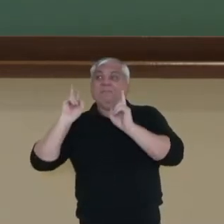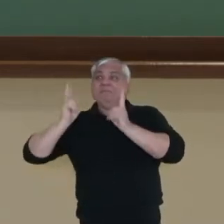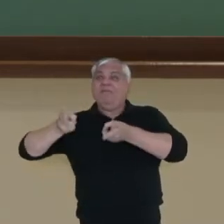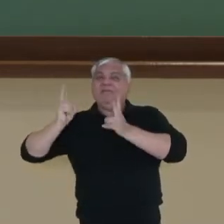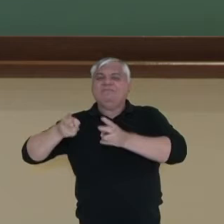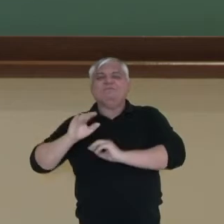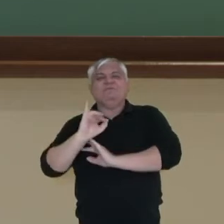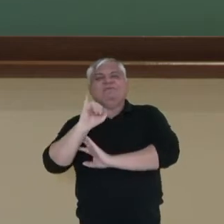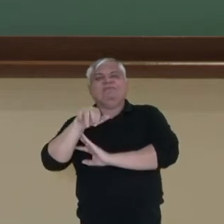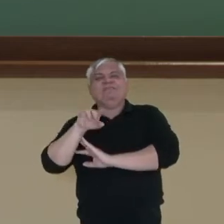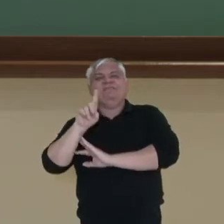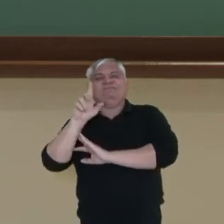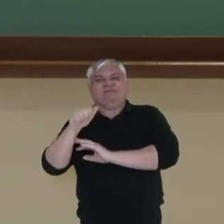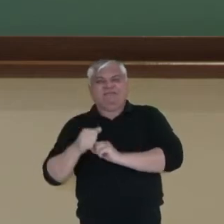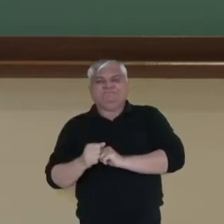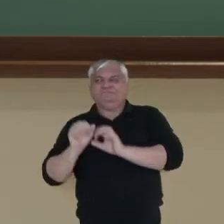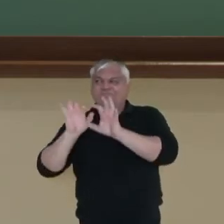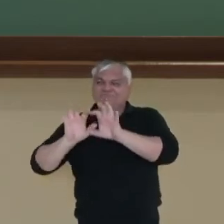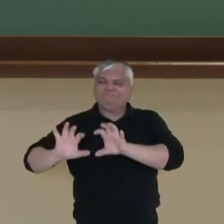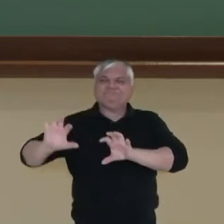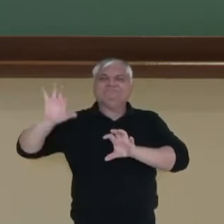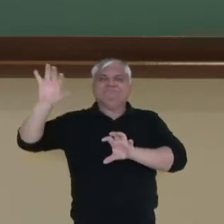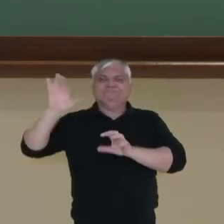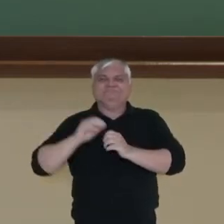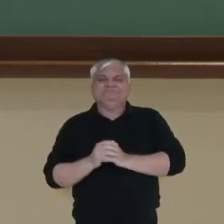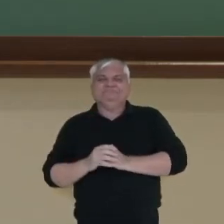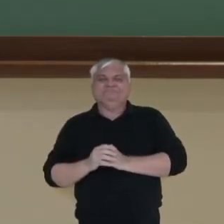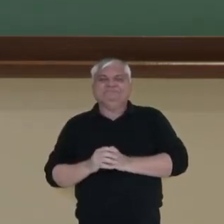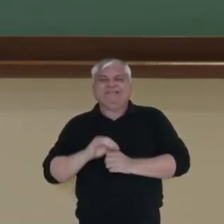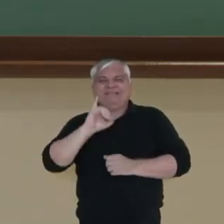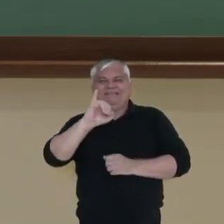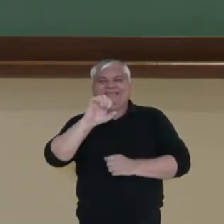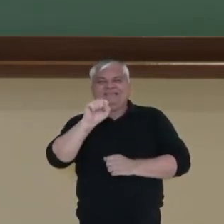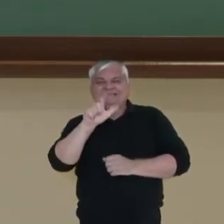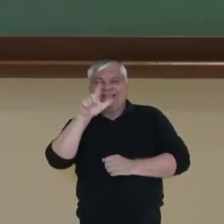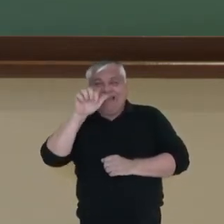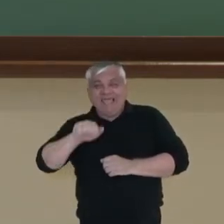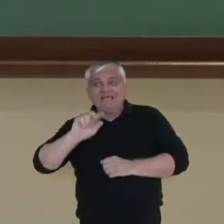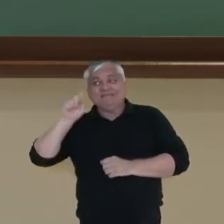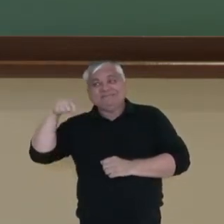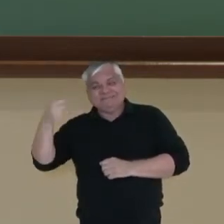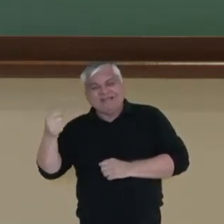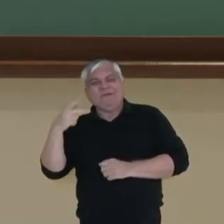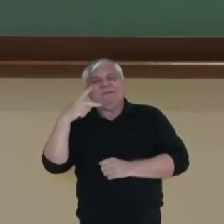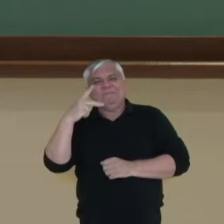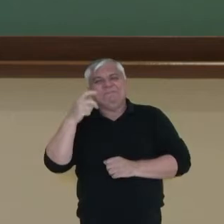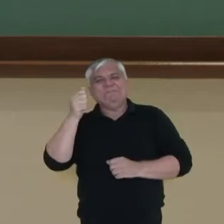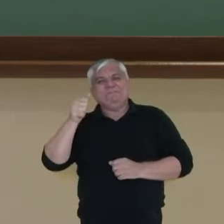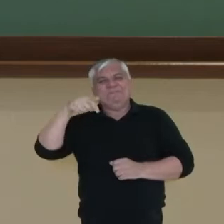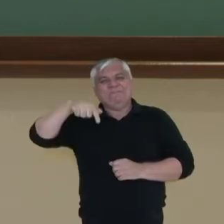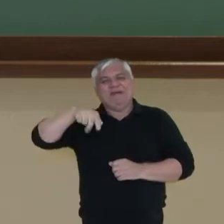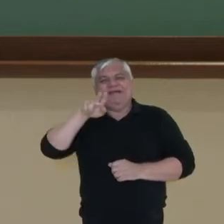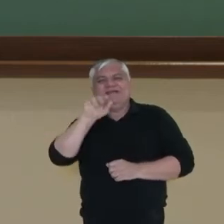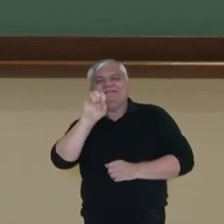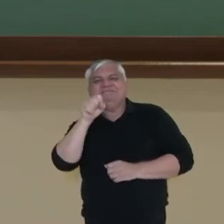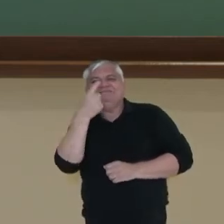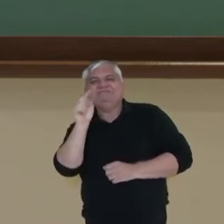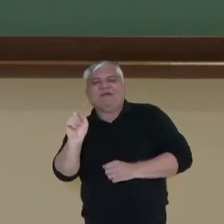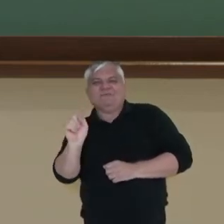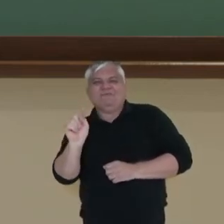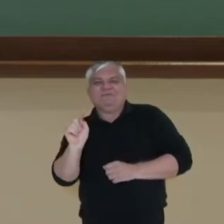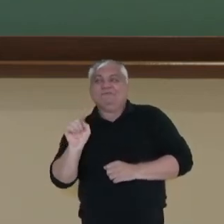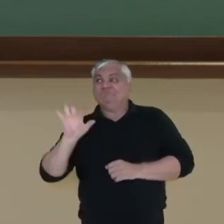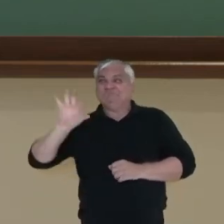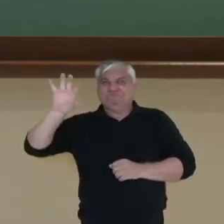A Índia islamista foi batizada de Paquistão, Uma parte do outro lado da